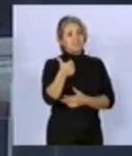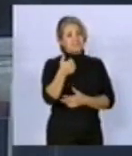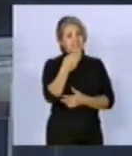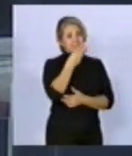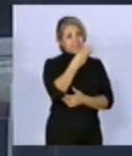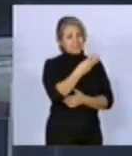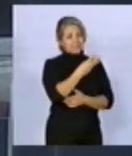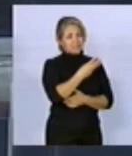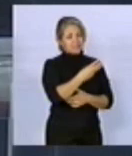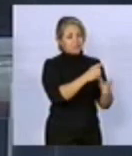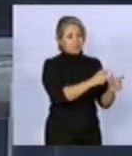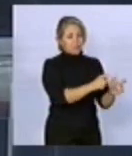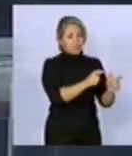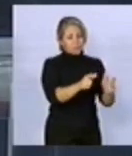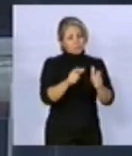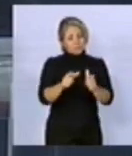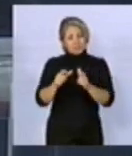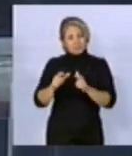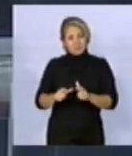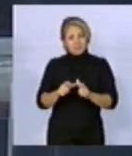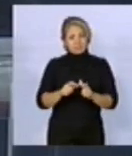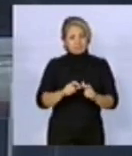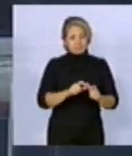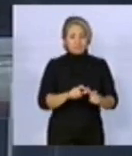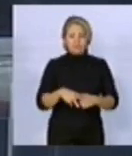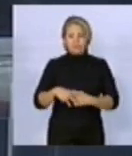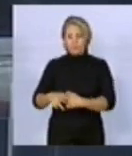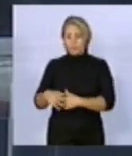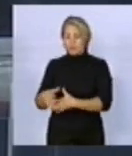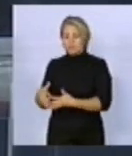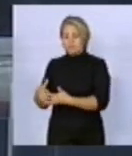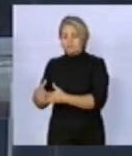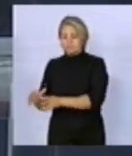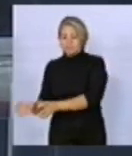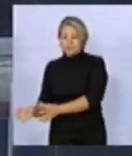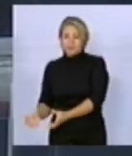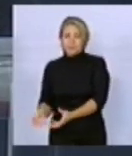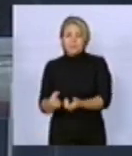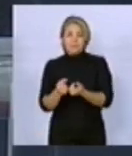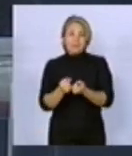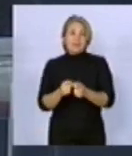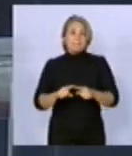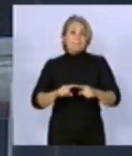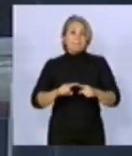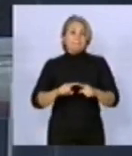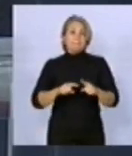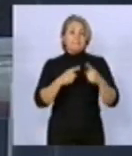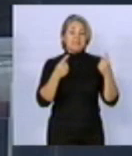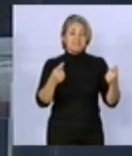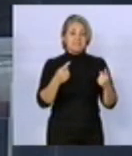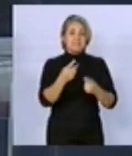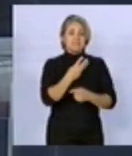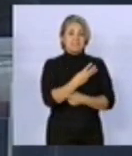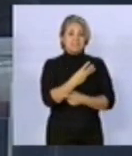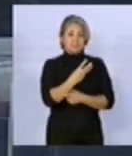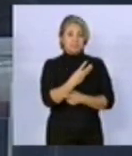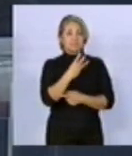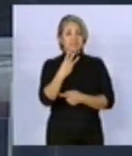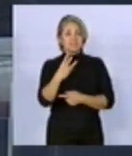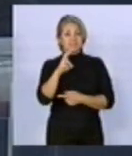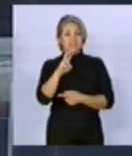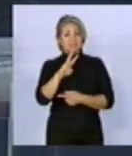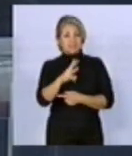unidades de coleta mecanizada das 3365 propriedades ministro